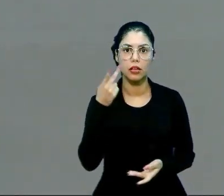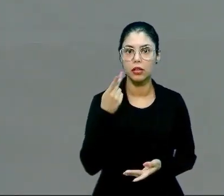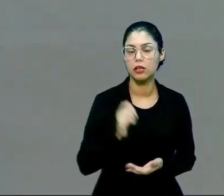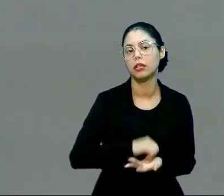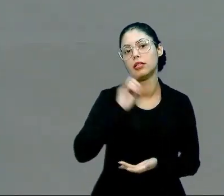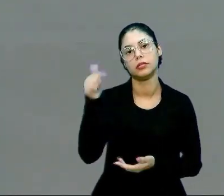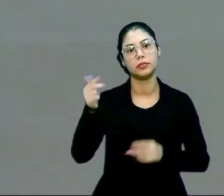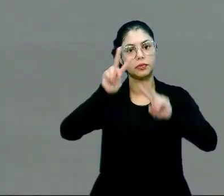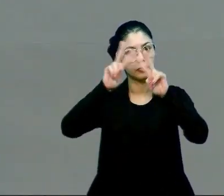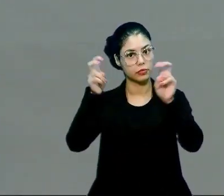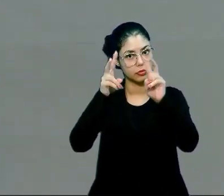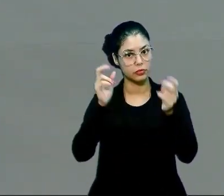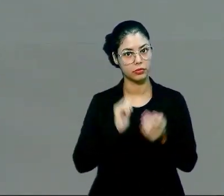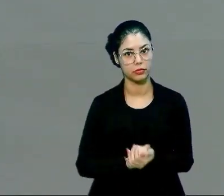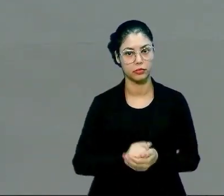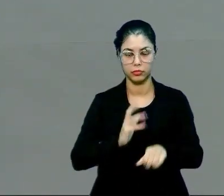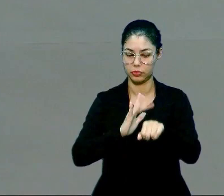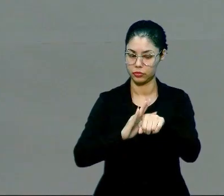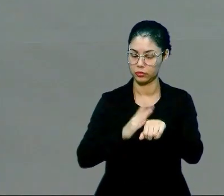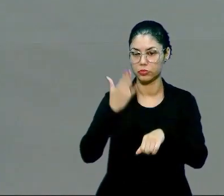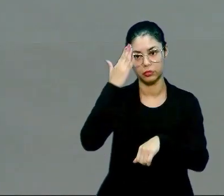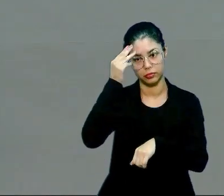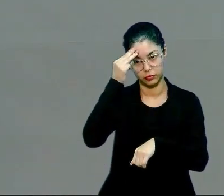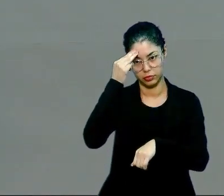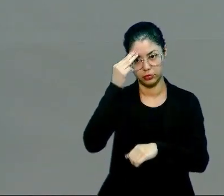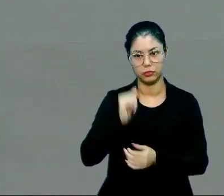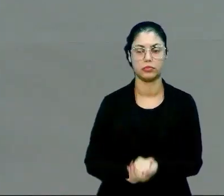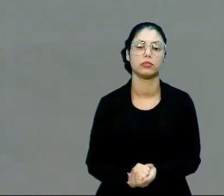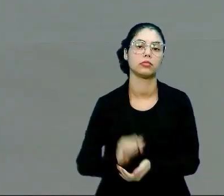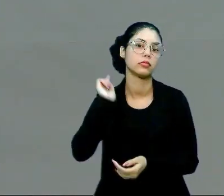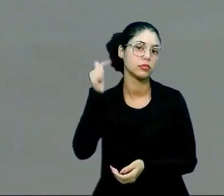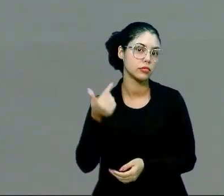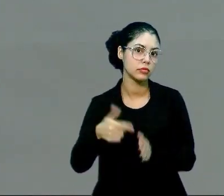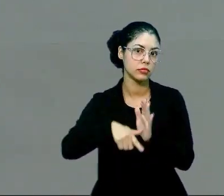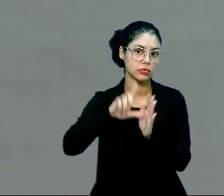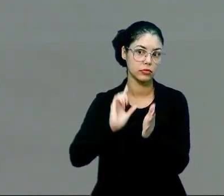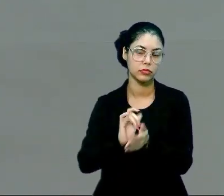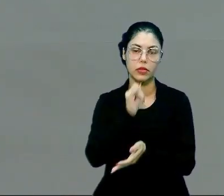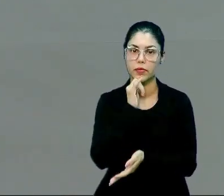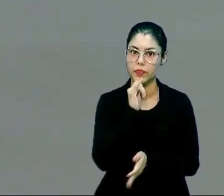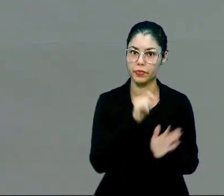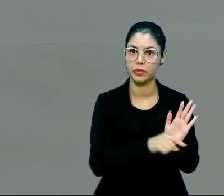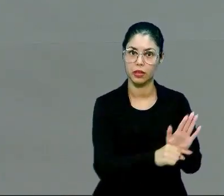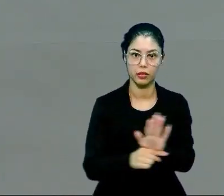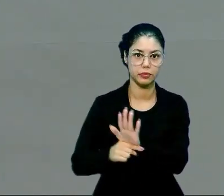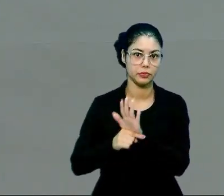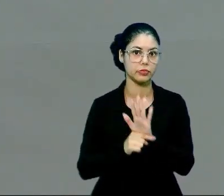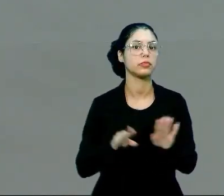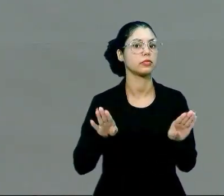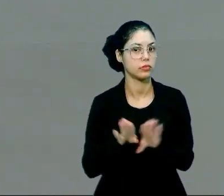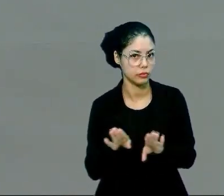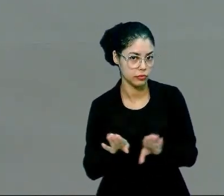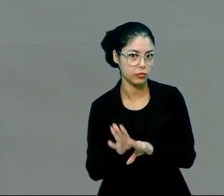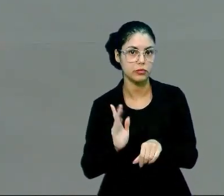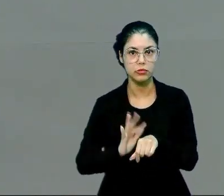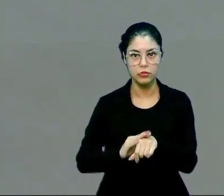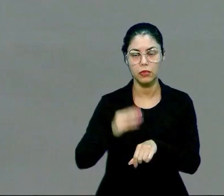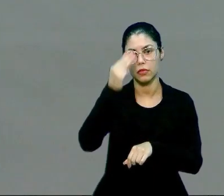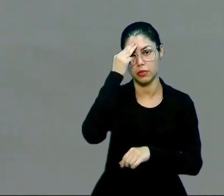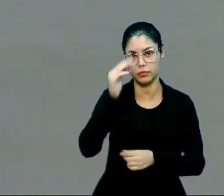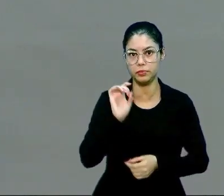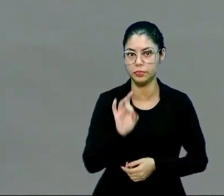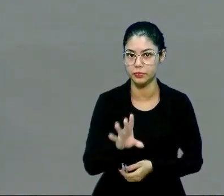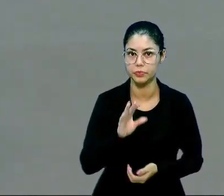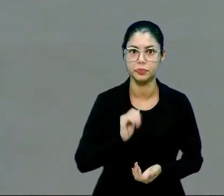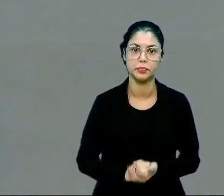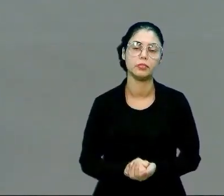falando de uma outra temática, que são as doenças mentais. Observe que lá no primeiro exemplo que eu trouxe, nós também falávamos de doenças mentais,